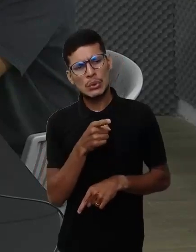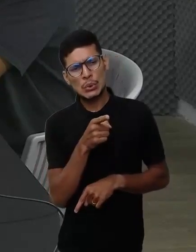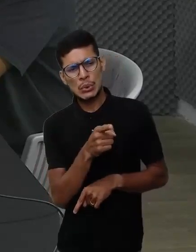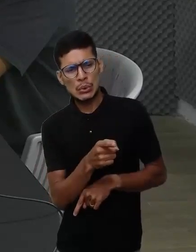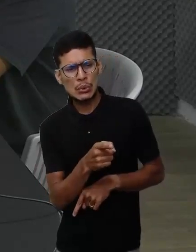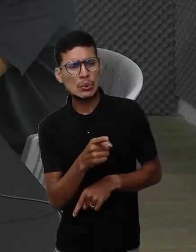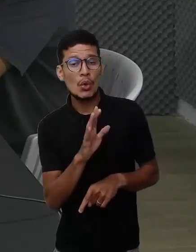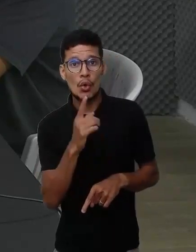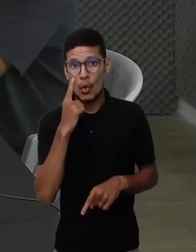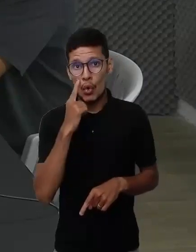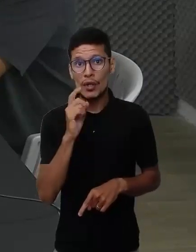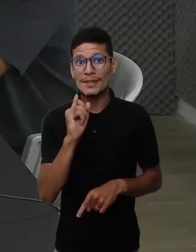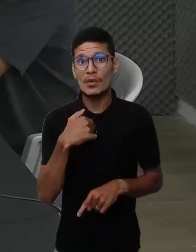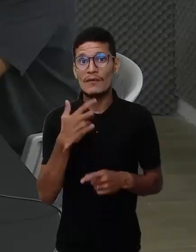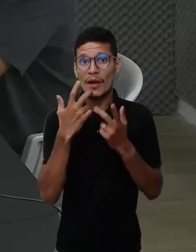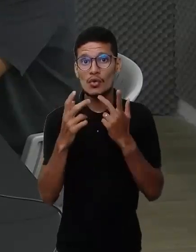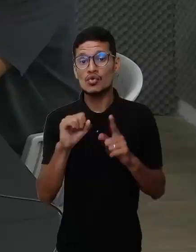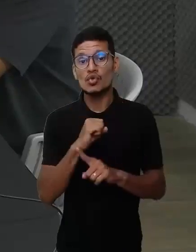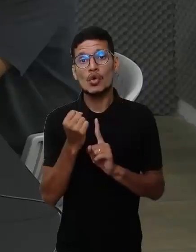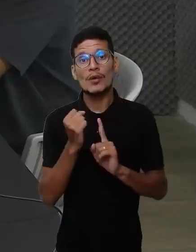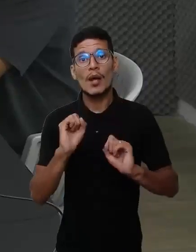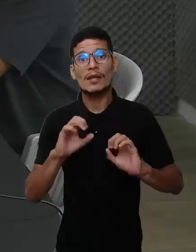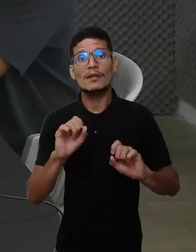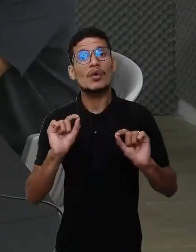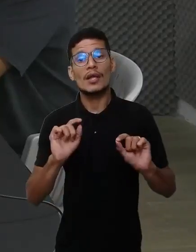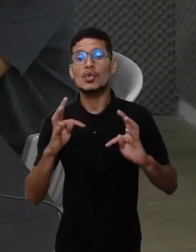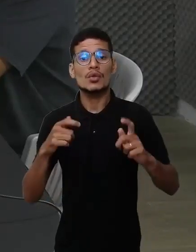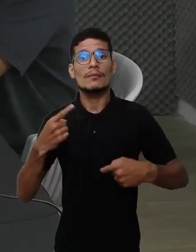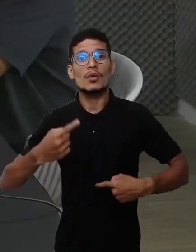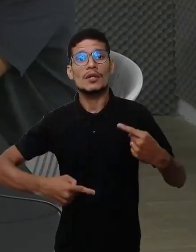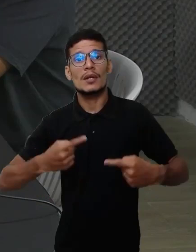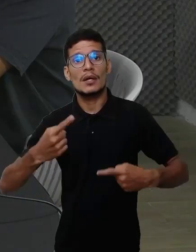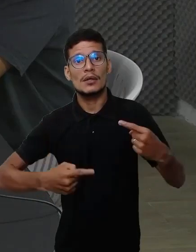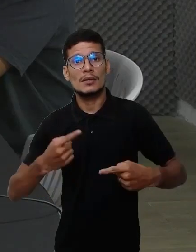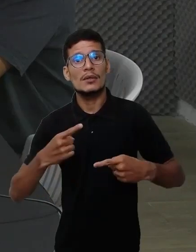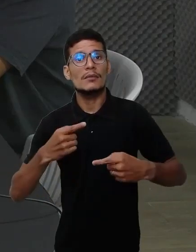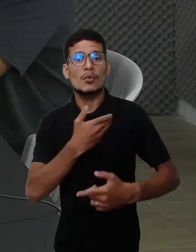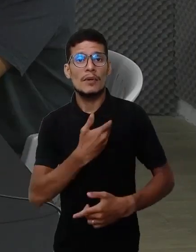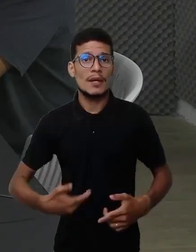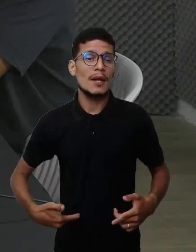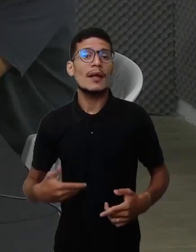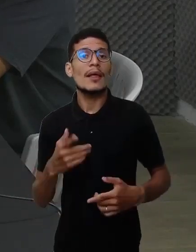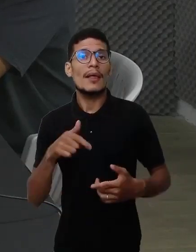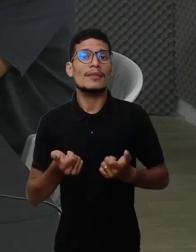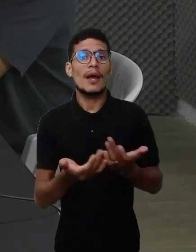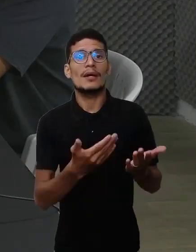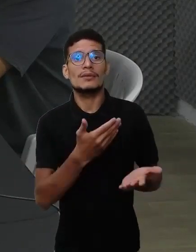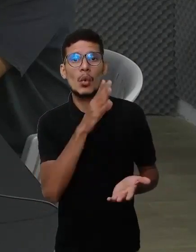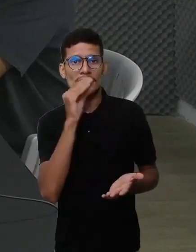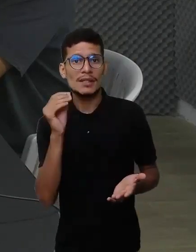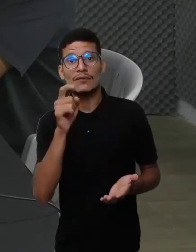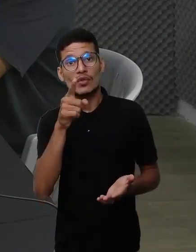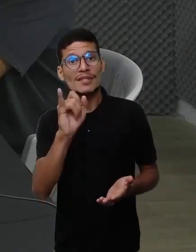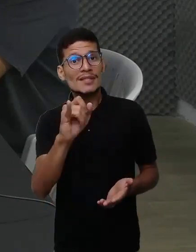desse gente, e quando a gente fala sobre socioeducativo, a gente tá dizendo que todas as políticas públicas falharam com aquele adolescente, é por isso que ele tá ali. Quando você escuta a história de vida do